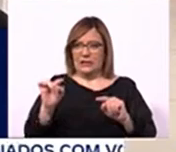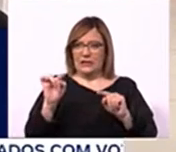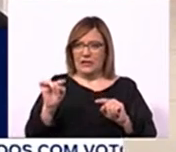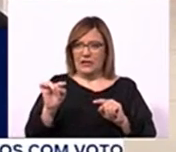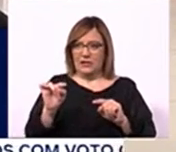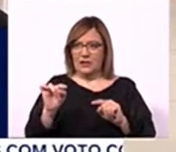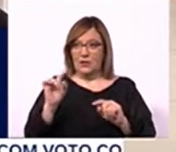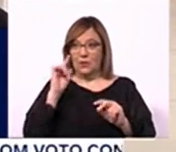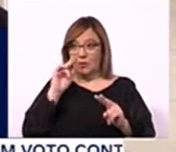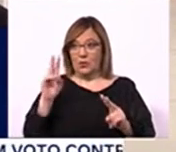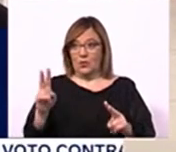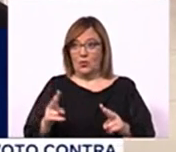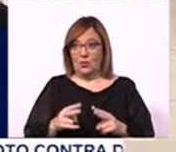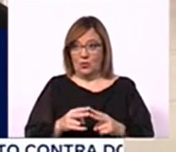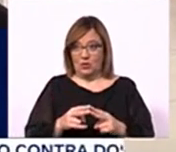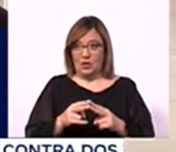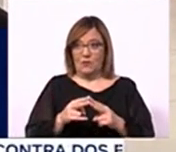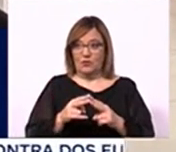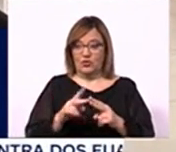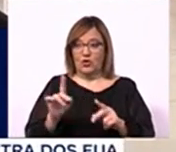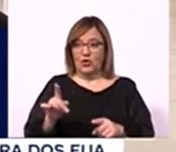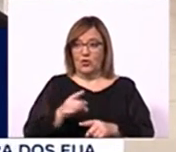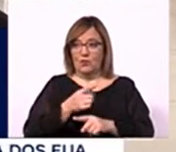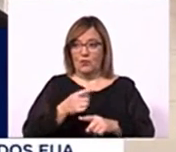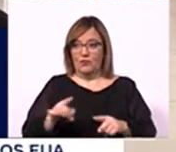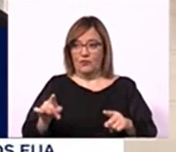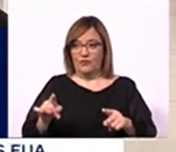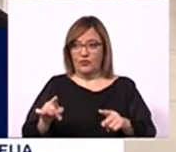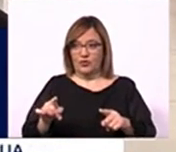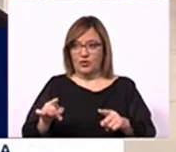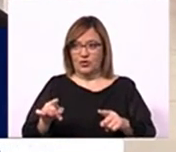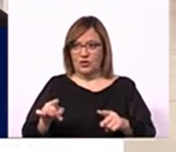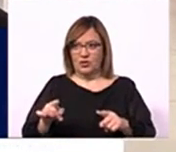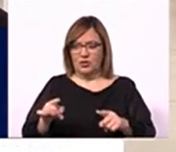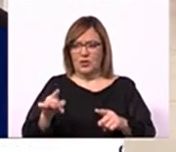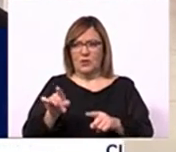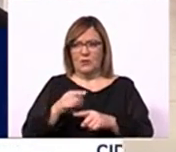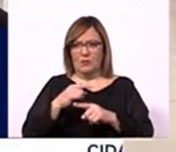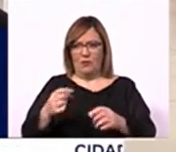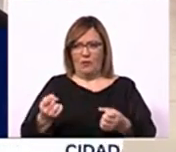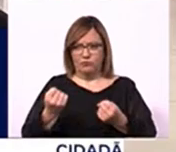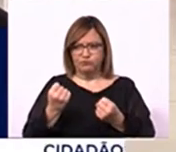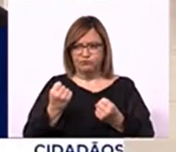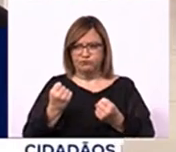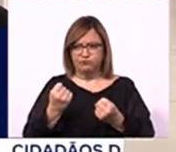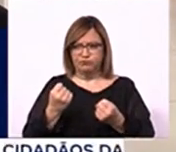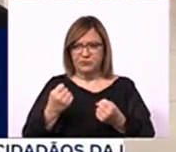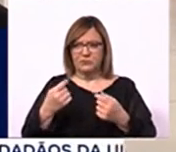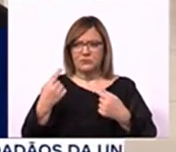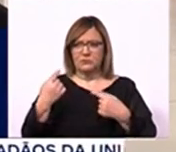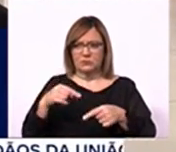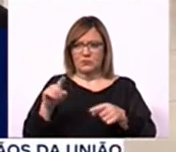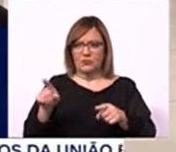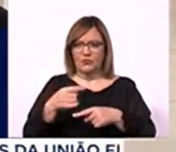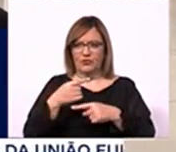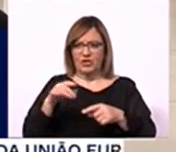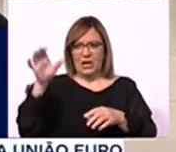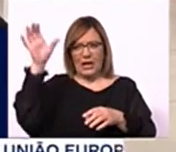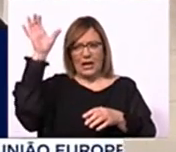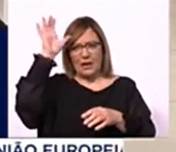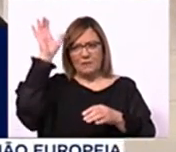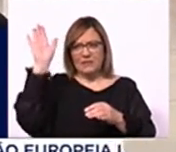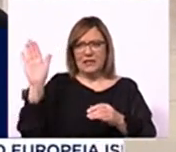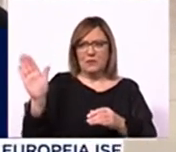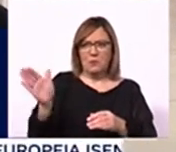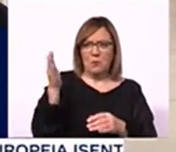E aí o que encontramos são professores tremendos, professores que têm uma capacidade de